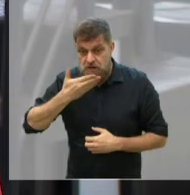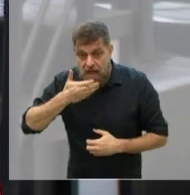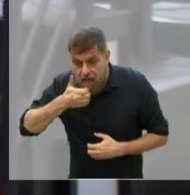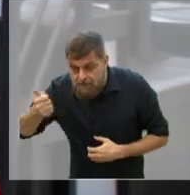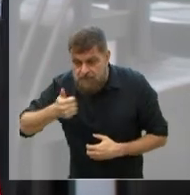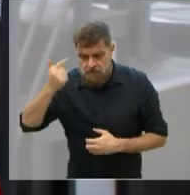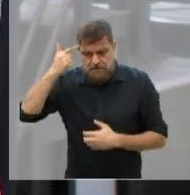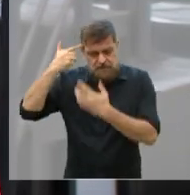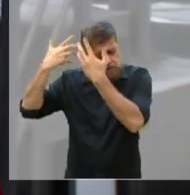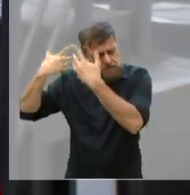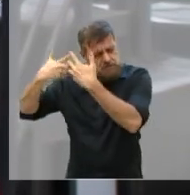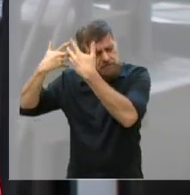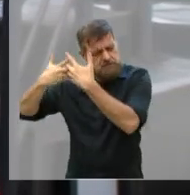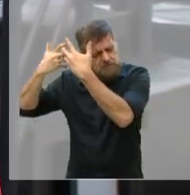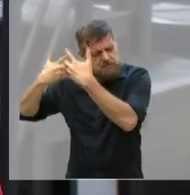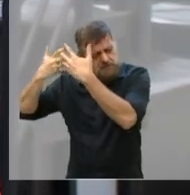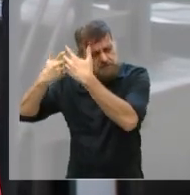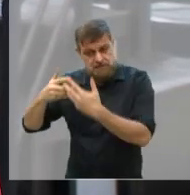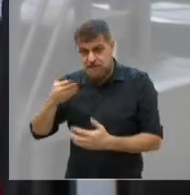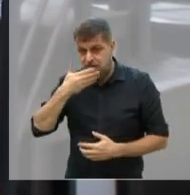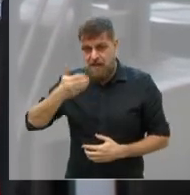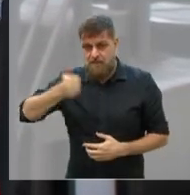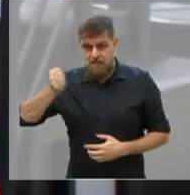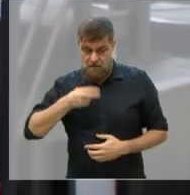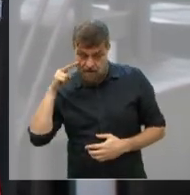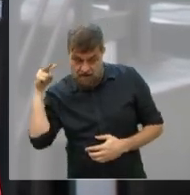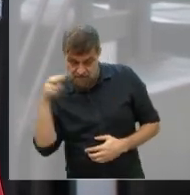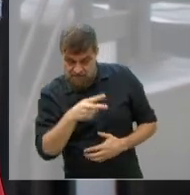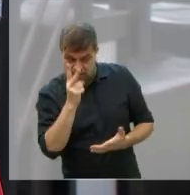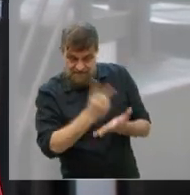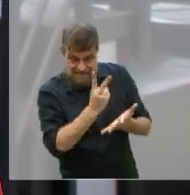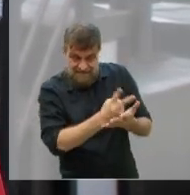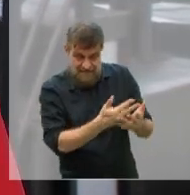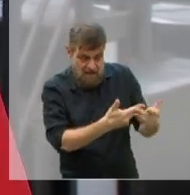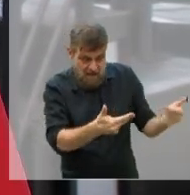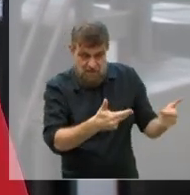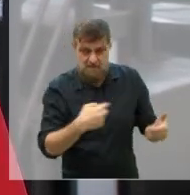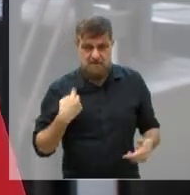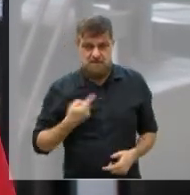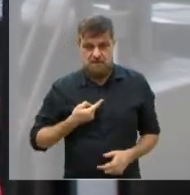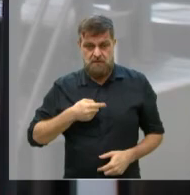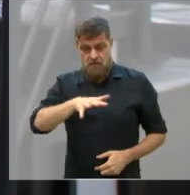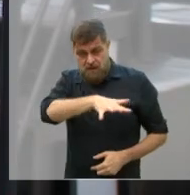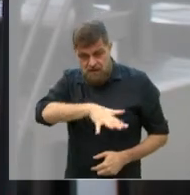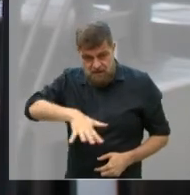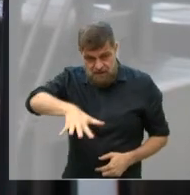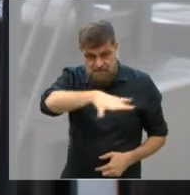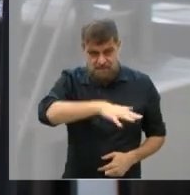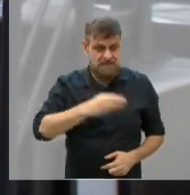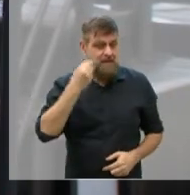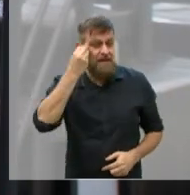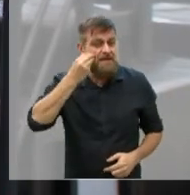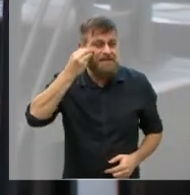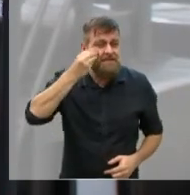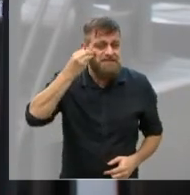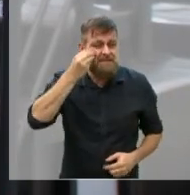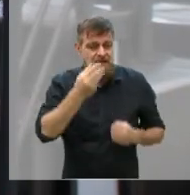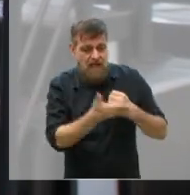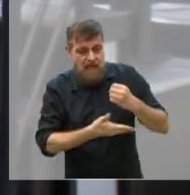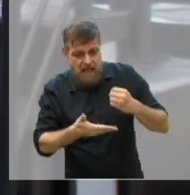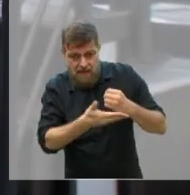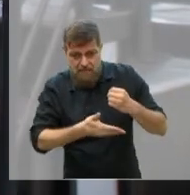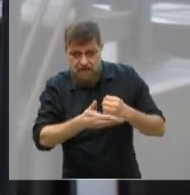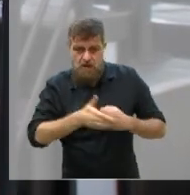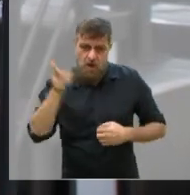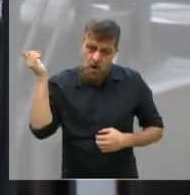de enxergar. Né, enxergar cada vez mais vendo a mesma coisa. E esse tipo de espaço, esse tipo de experiência é fundamental para